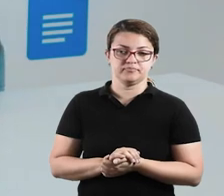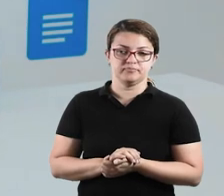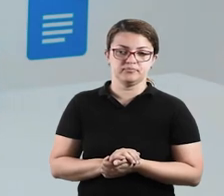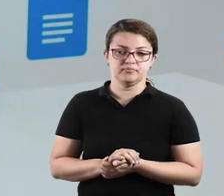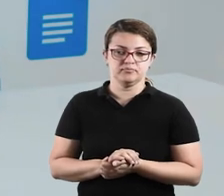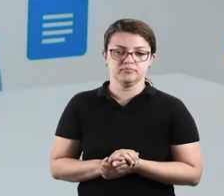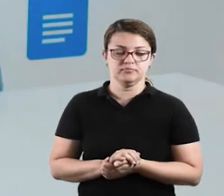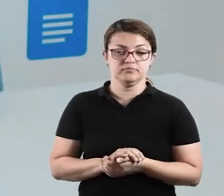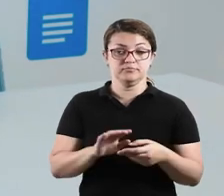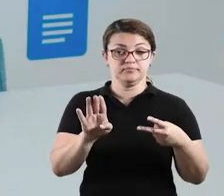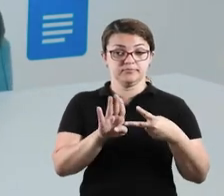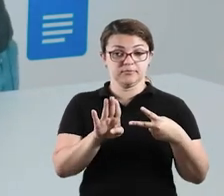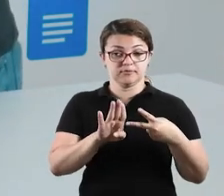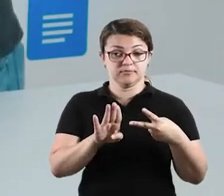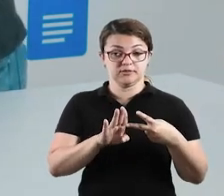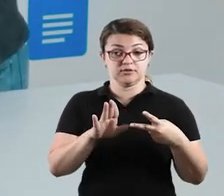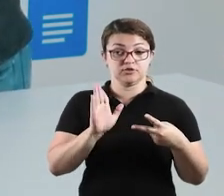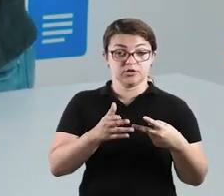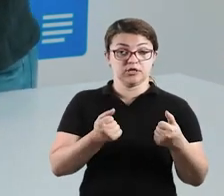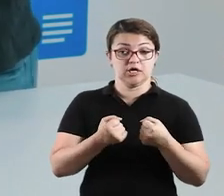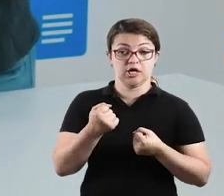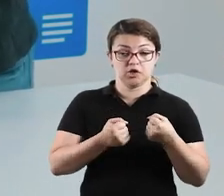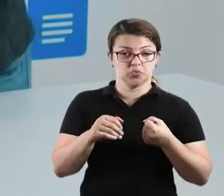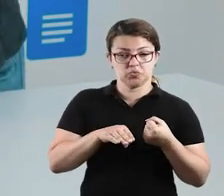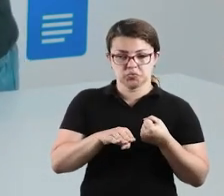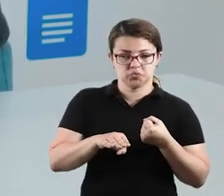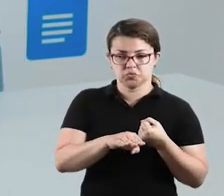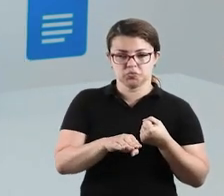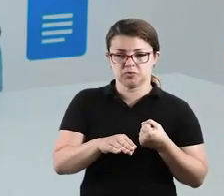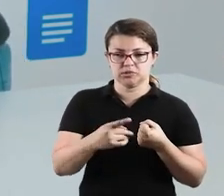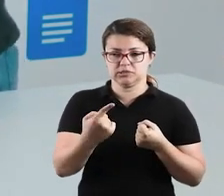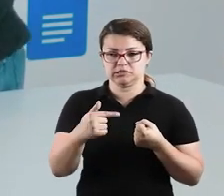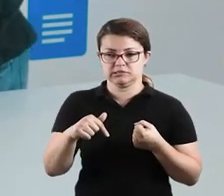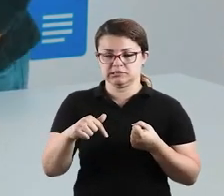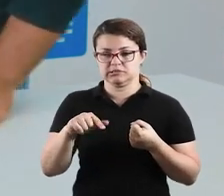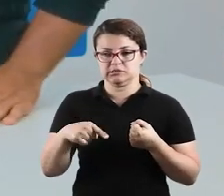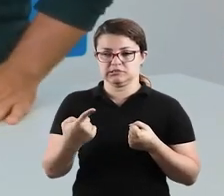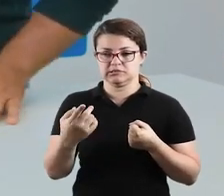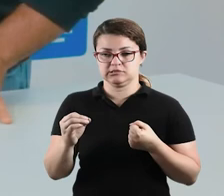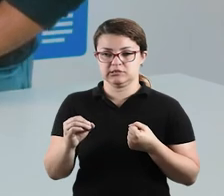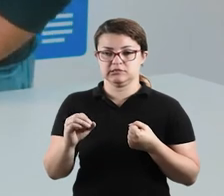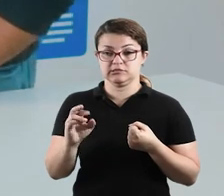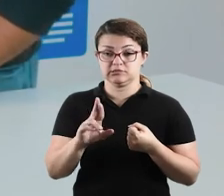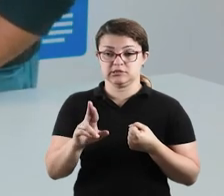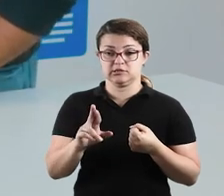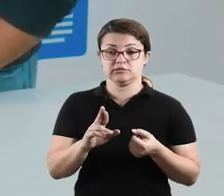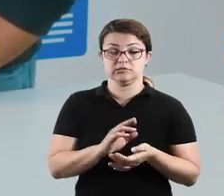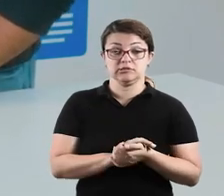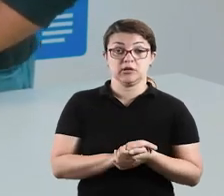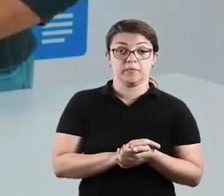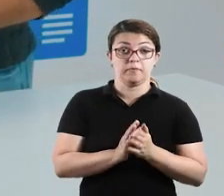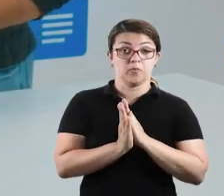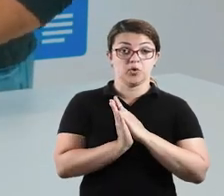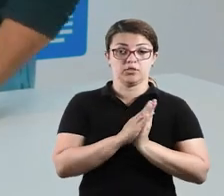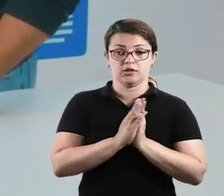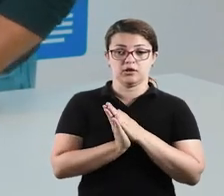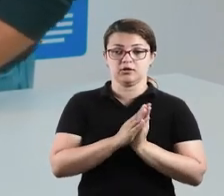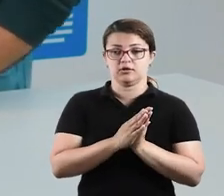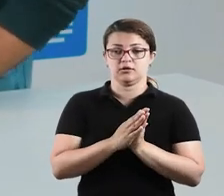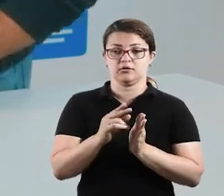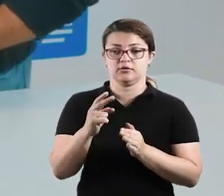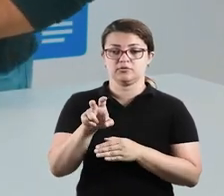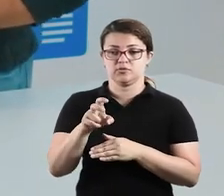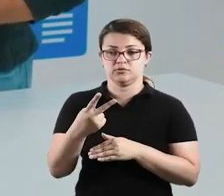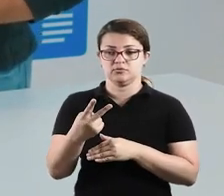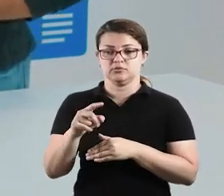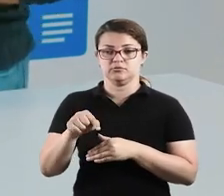fácil. Você já tem o carrinho com 17,10 e a boneca com 52,45. Nesse caso, você tem até a opção. Você